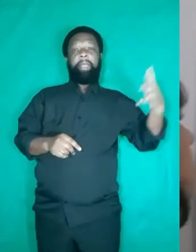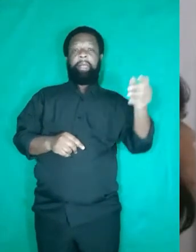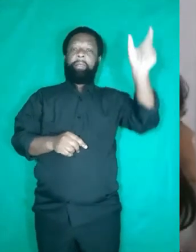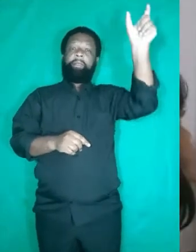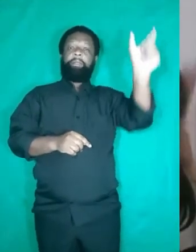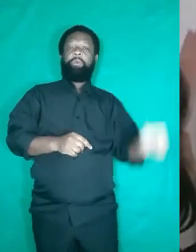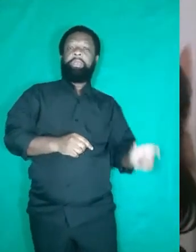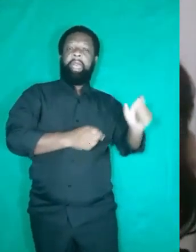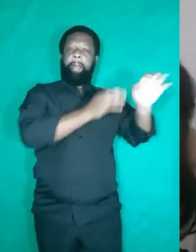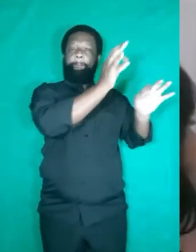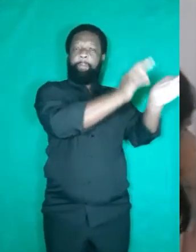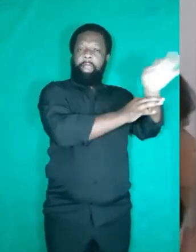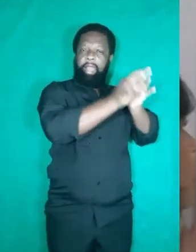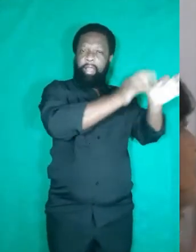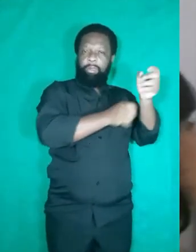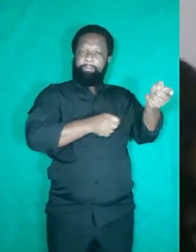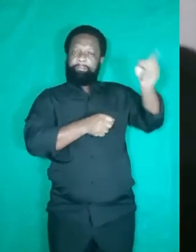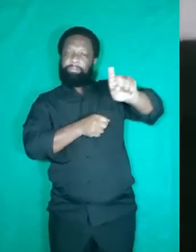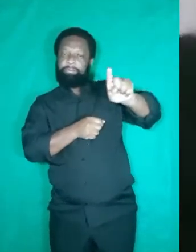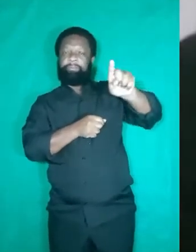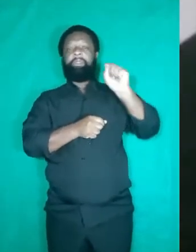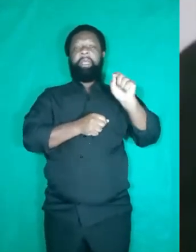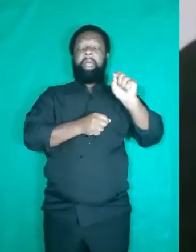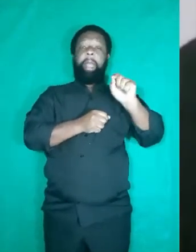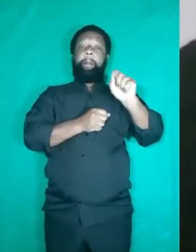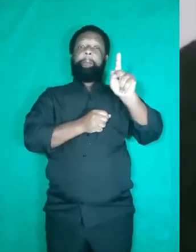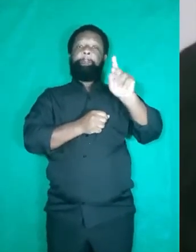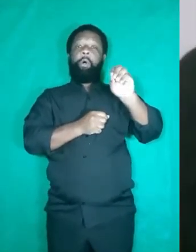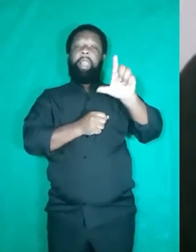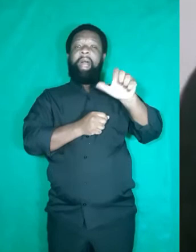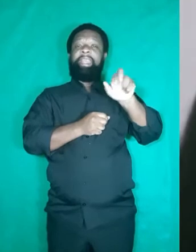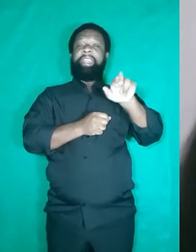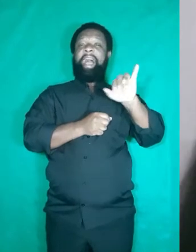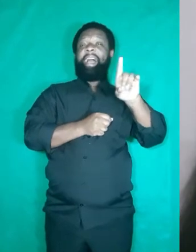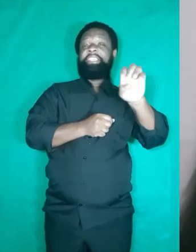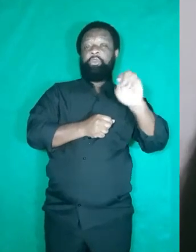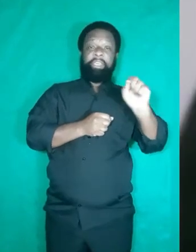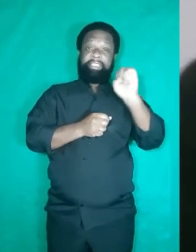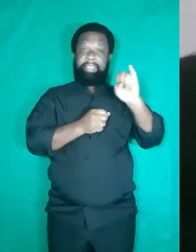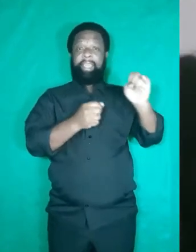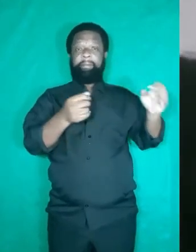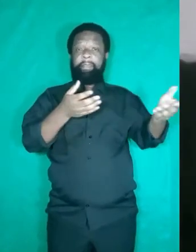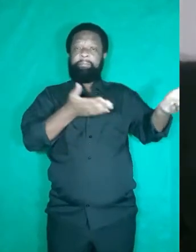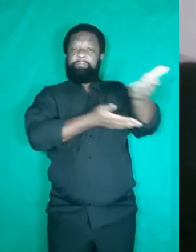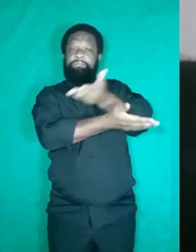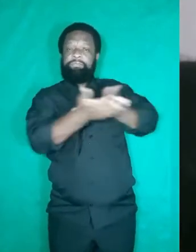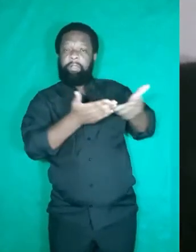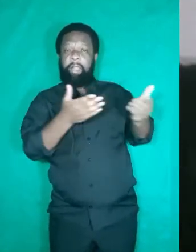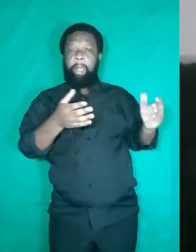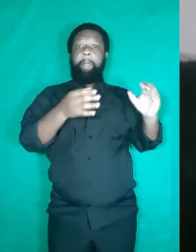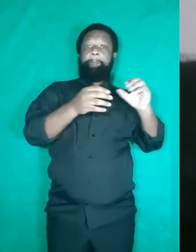tabelinha, primeira coluna molécula, segunda polaridade da ligação, ou seja, se a ligação é